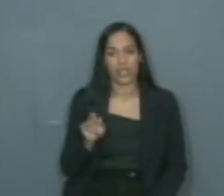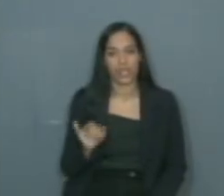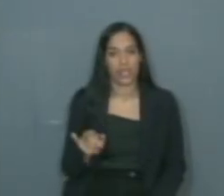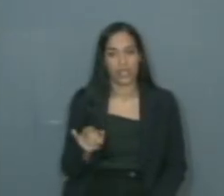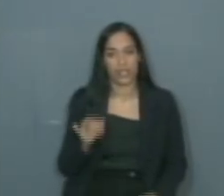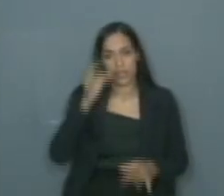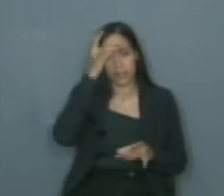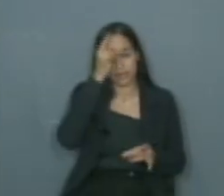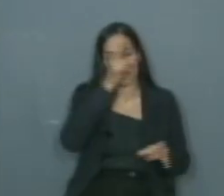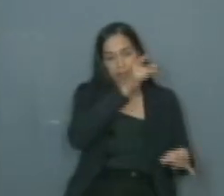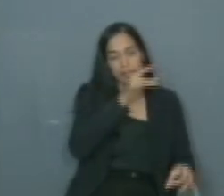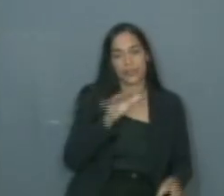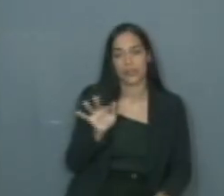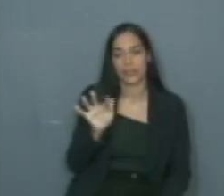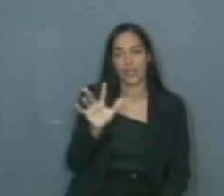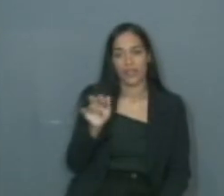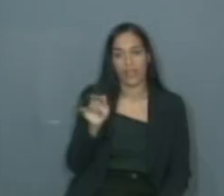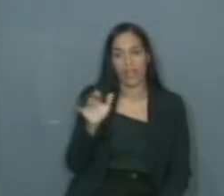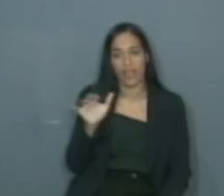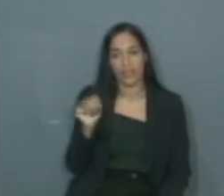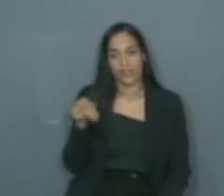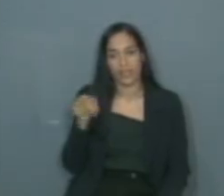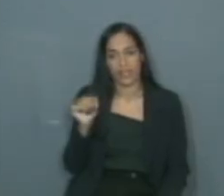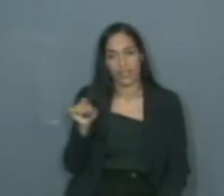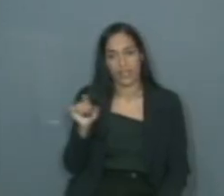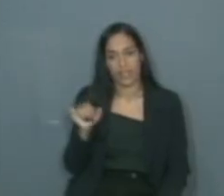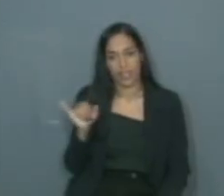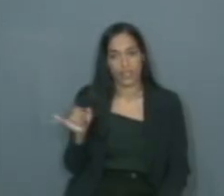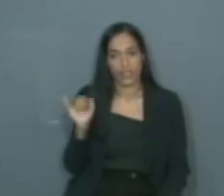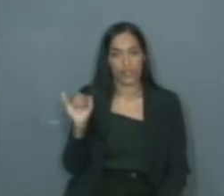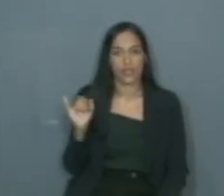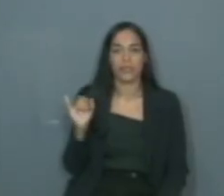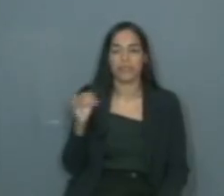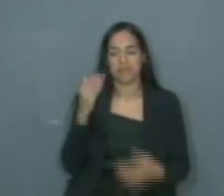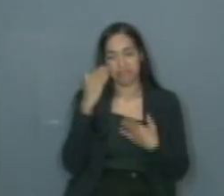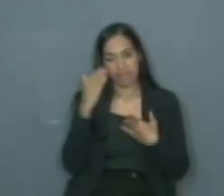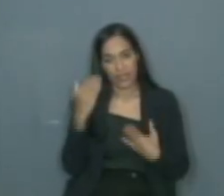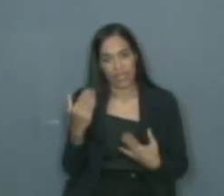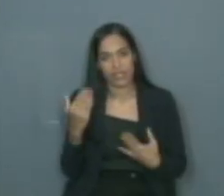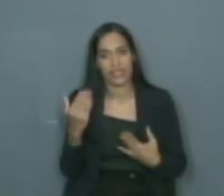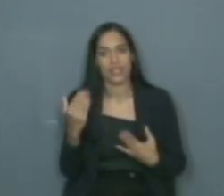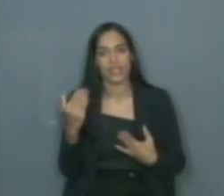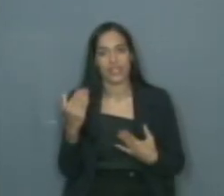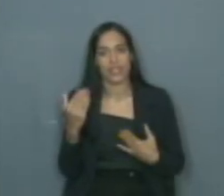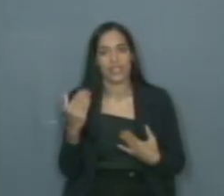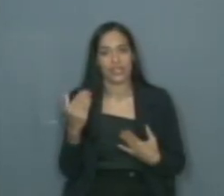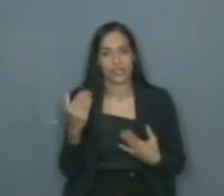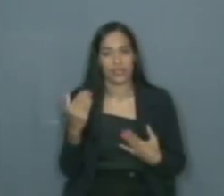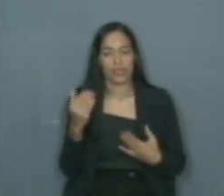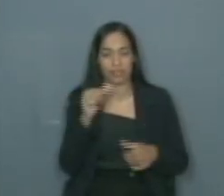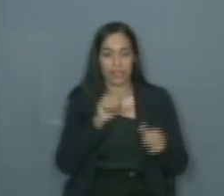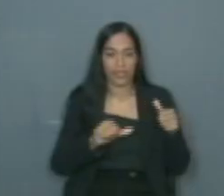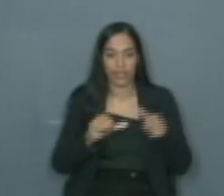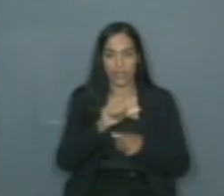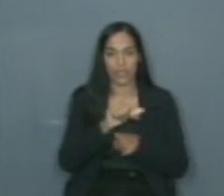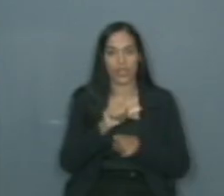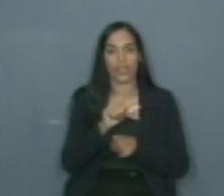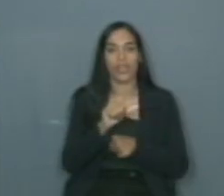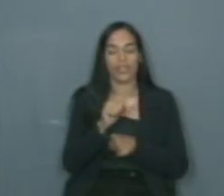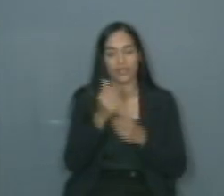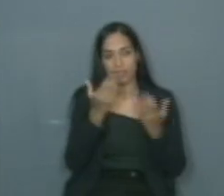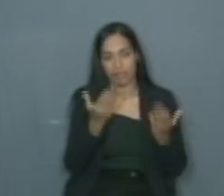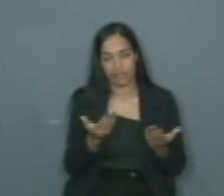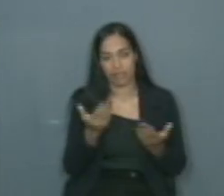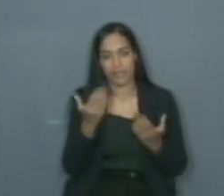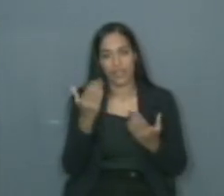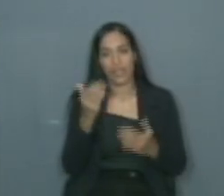ouço de imediato a doutora Flávia Nadege, a qual eu agradeço por ter me dado a posição, que eu estava bem embaixo. Vossa Excelência, a